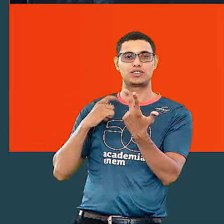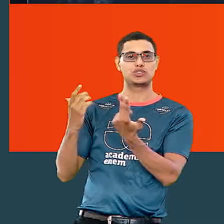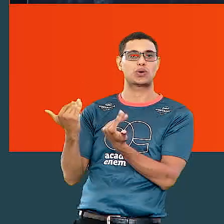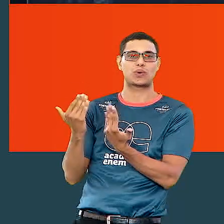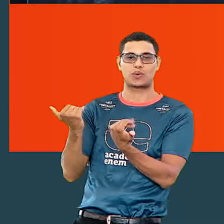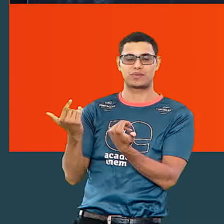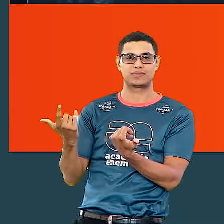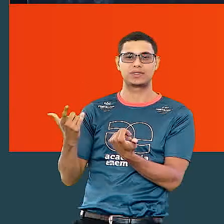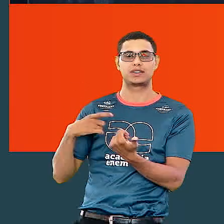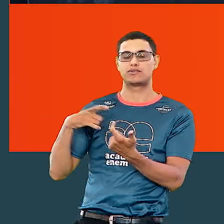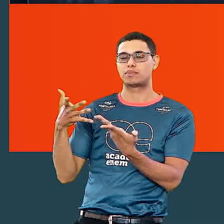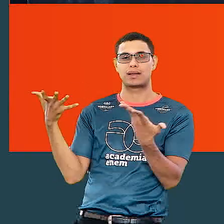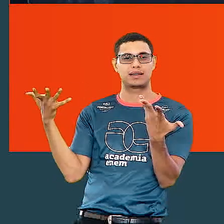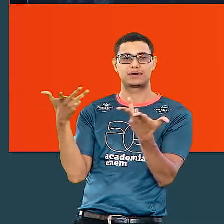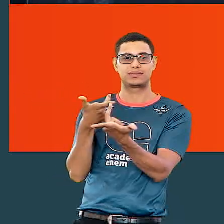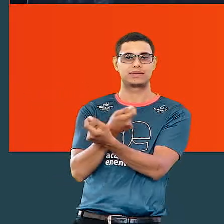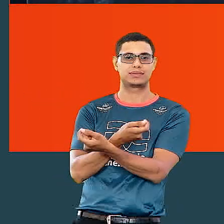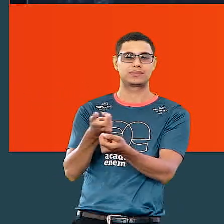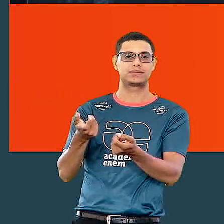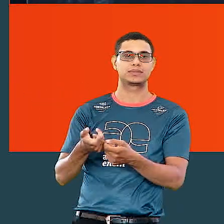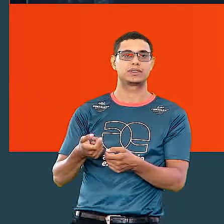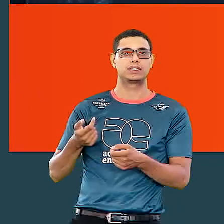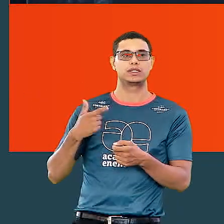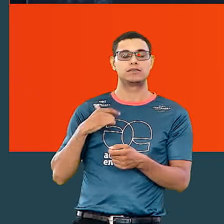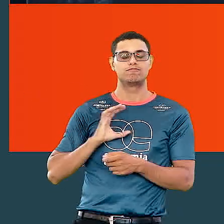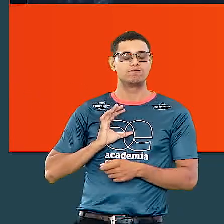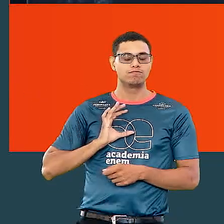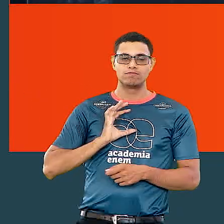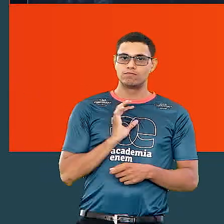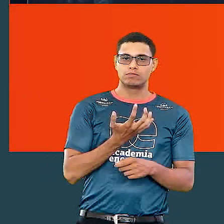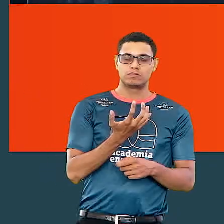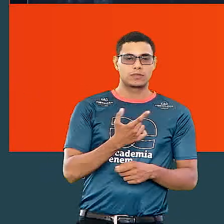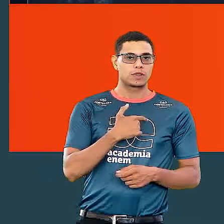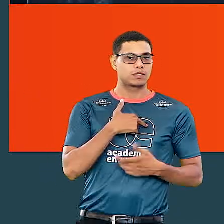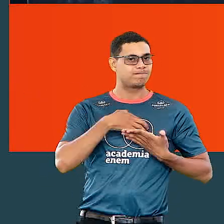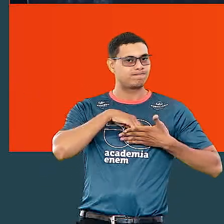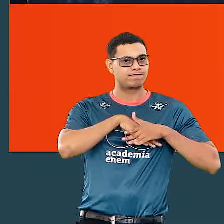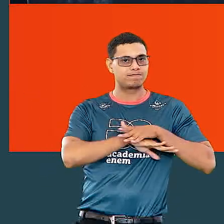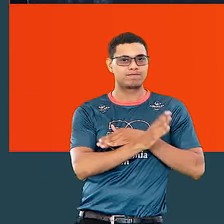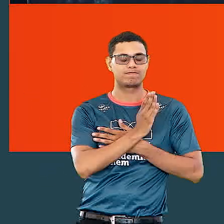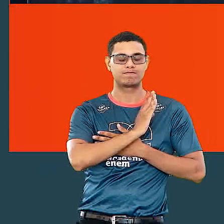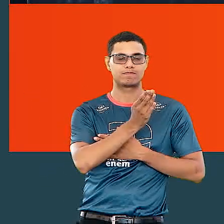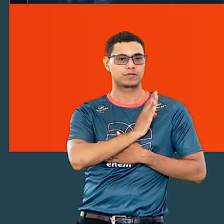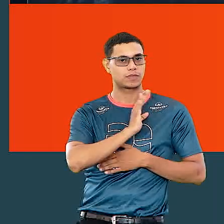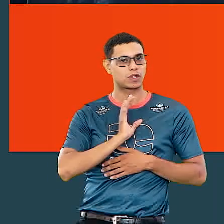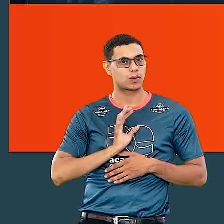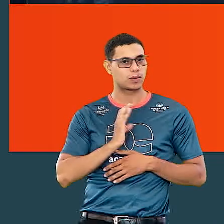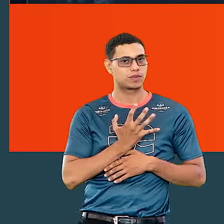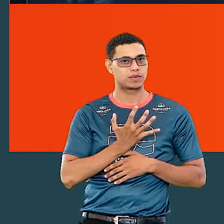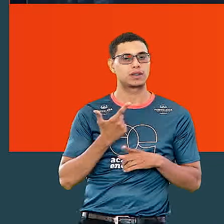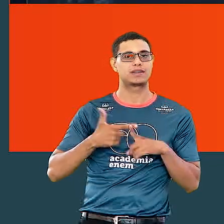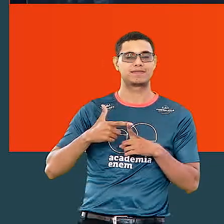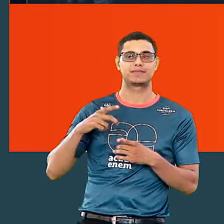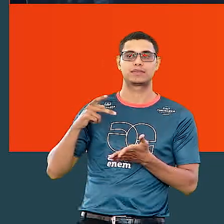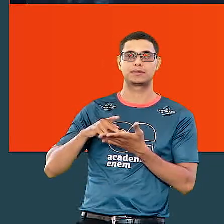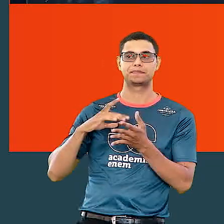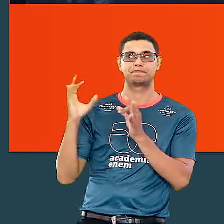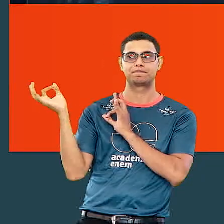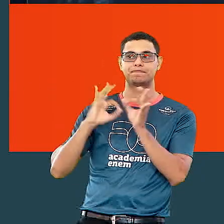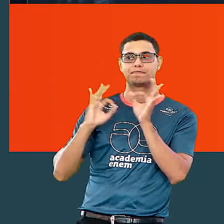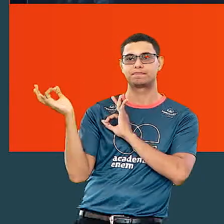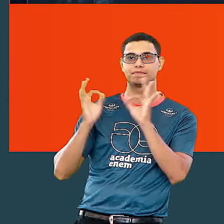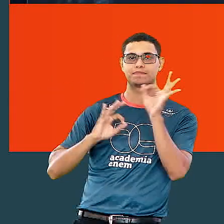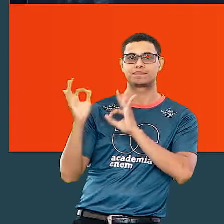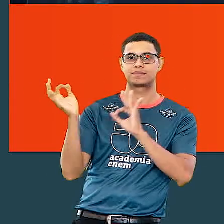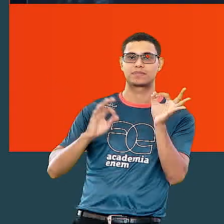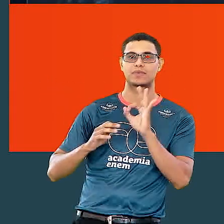certo? Foi incrível ali, morrendo de ódio no meu coração, mas fiz, porque eu estava todo preparado a vida toda para fazer aquela prova, segunda